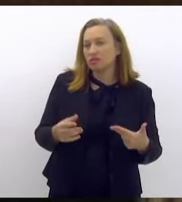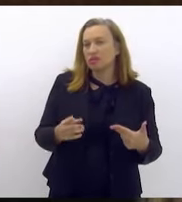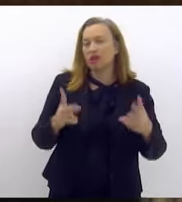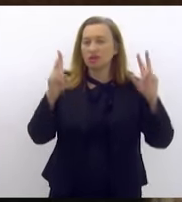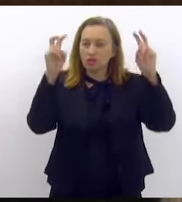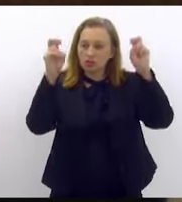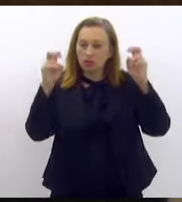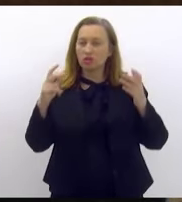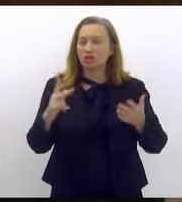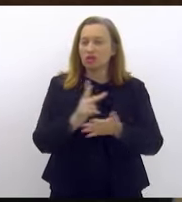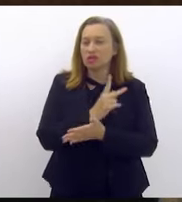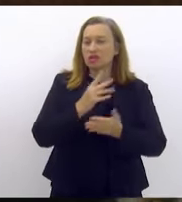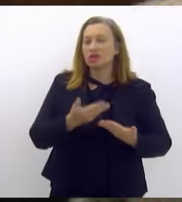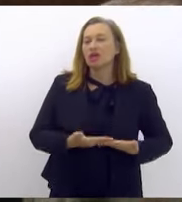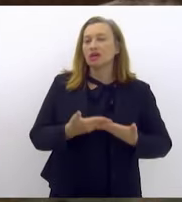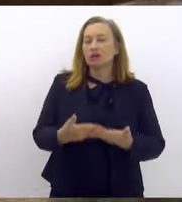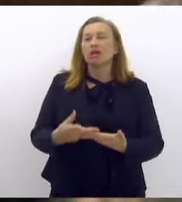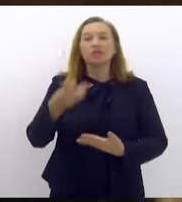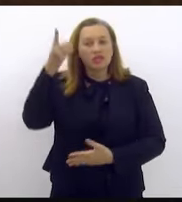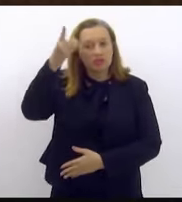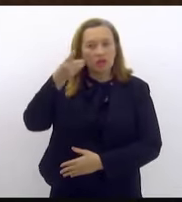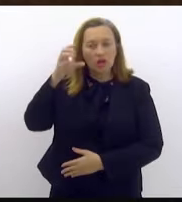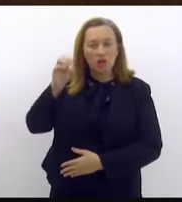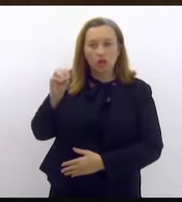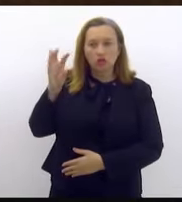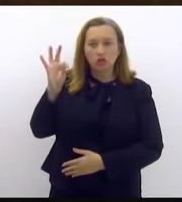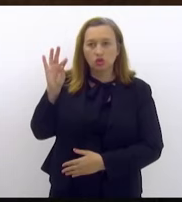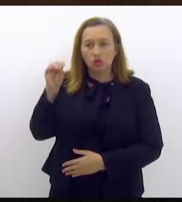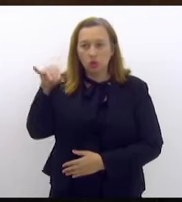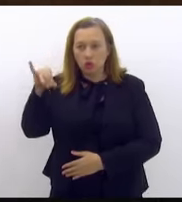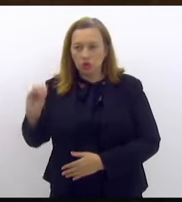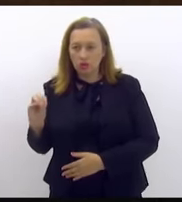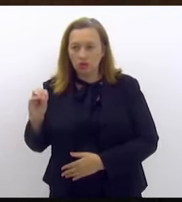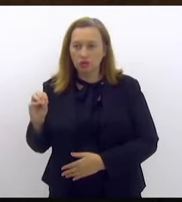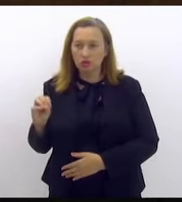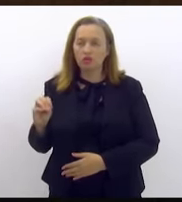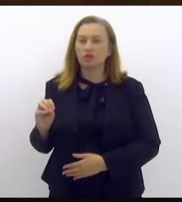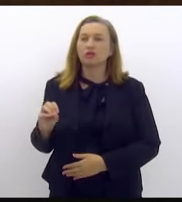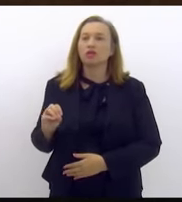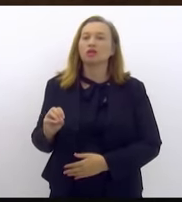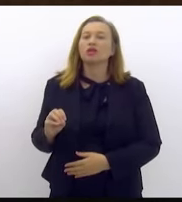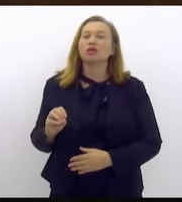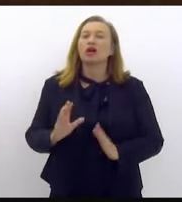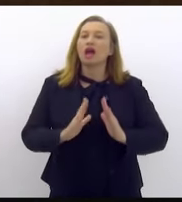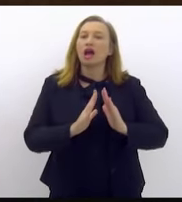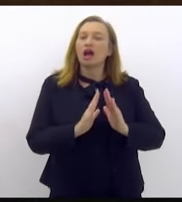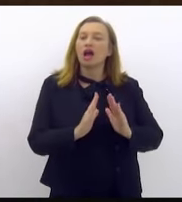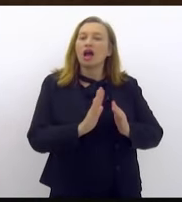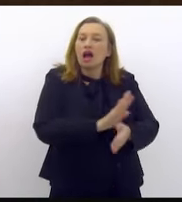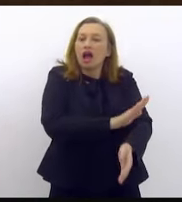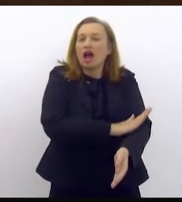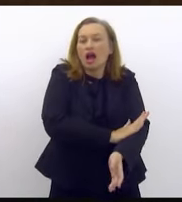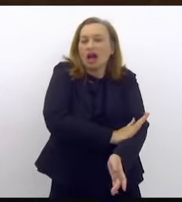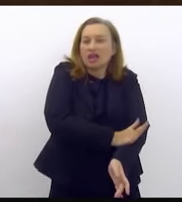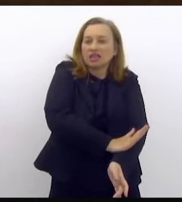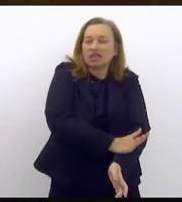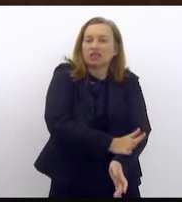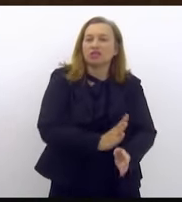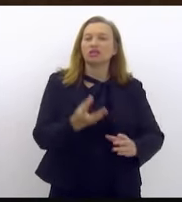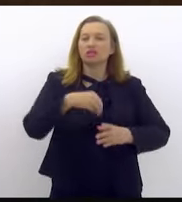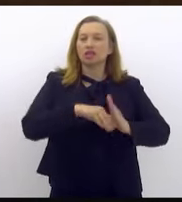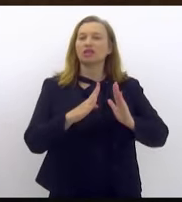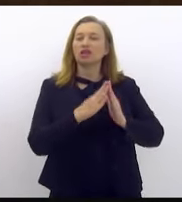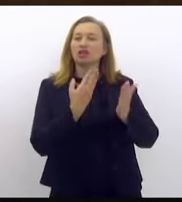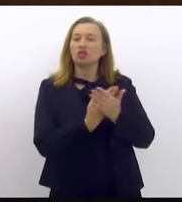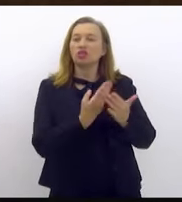um encaminhado pelo deputado Otônio de Paula Pai, que trata do racismo nas escolas. O nosso voto é favorável